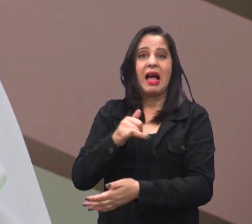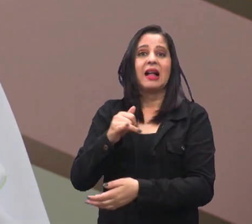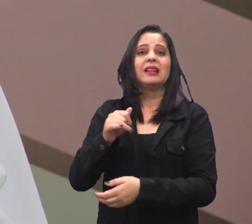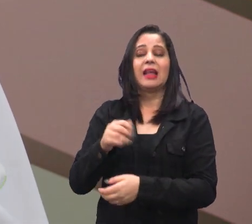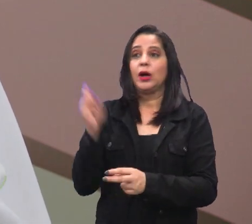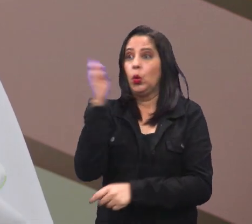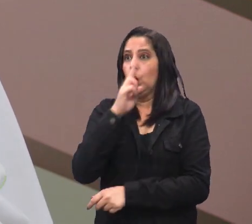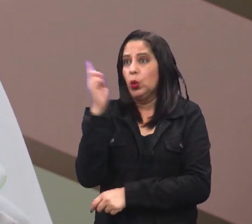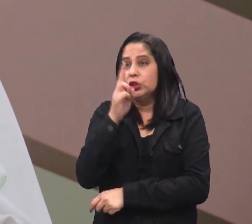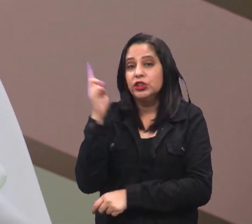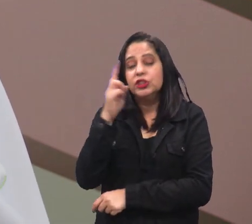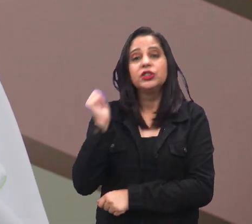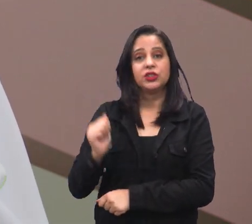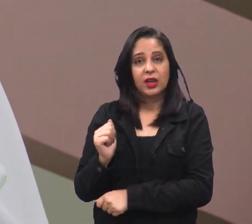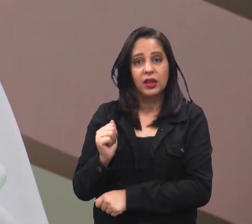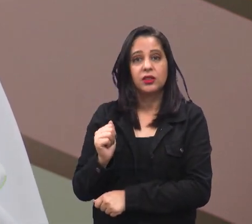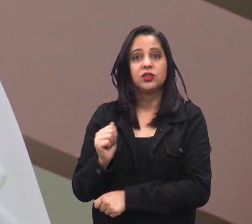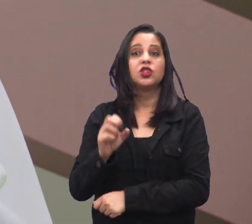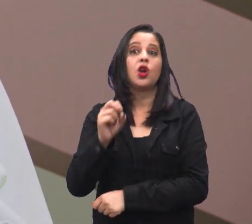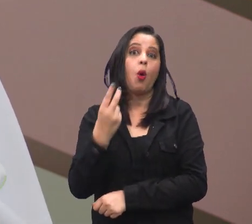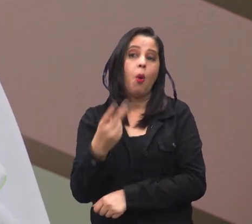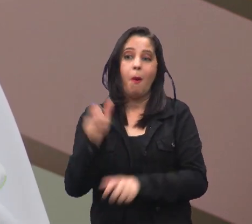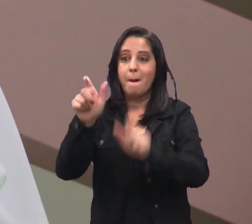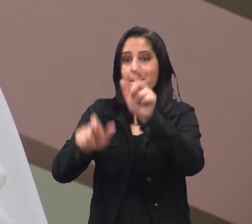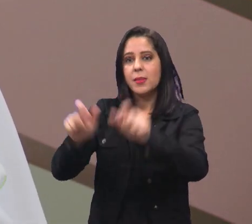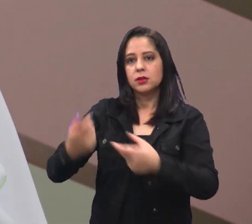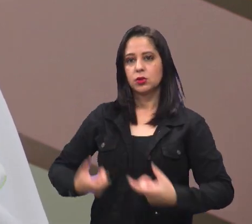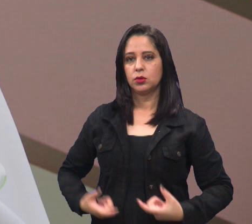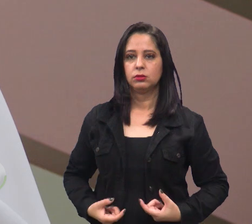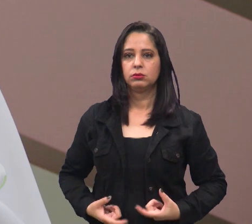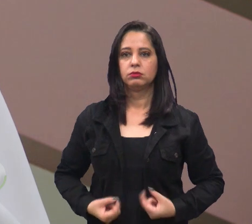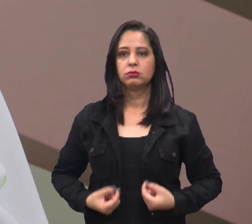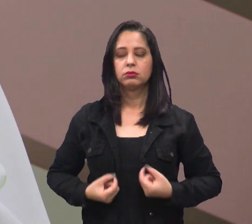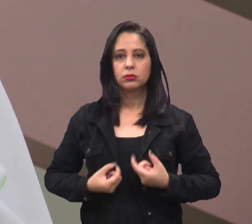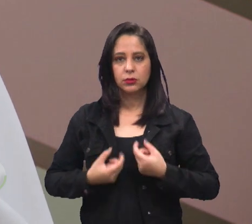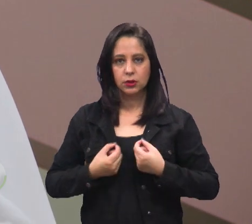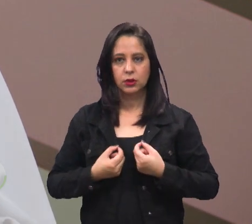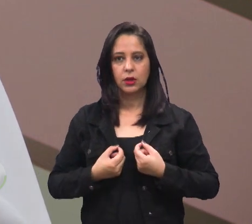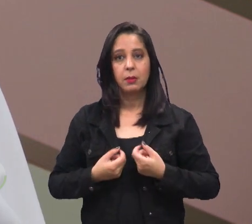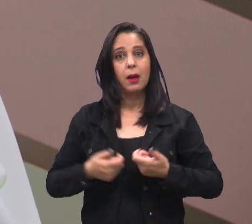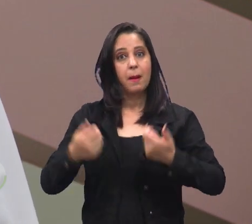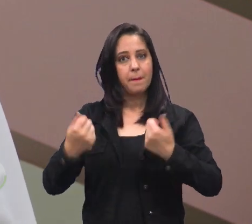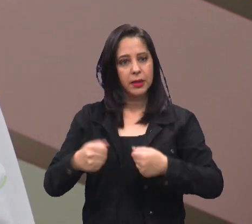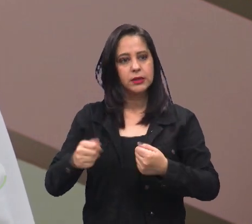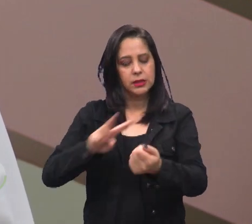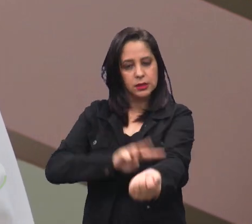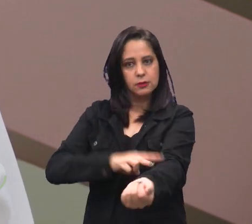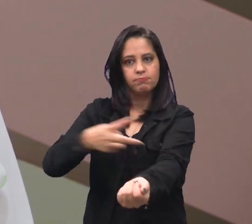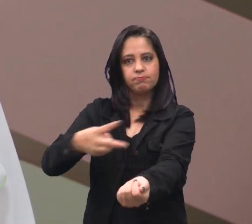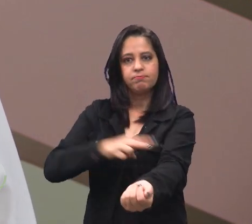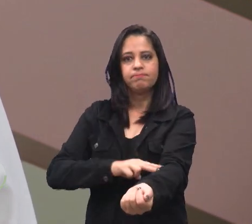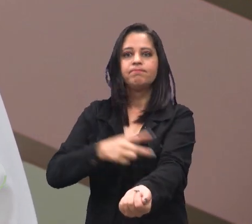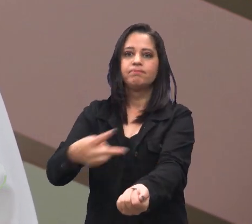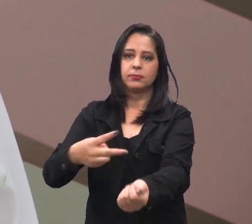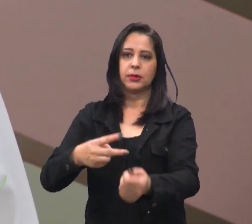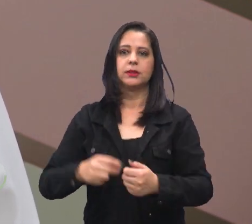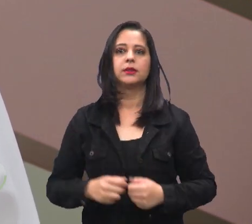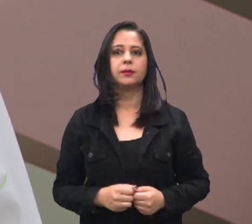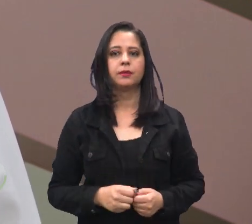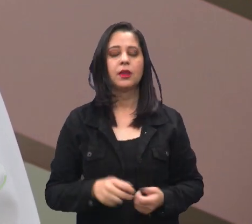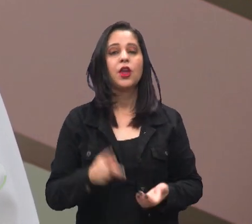com algum trauma, pacientes oncológicos, oncohematológicos, são pacientes que precisam de muita transfusão de sangue. E